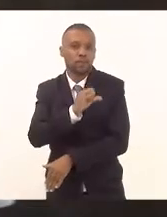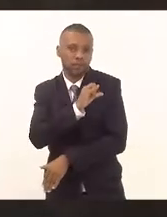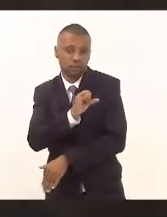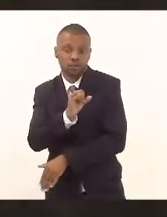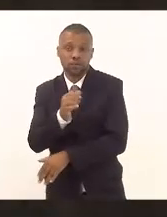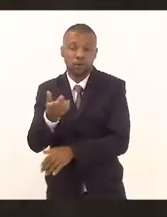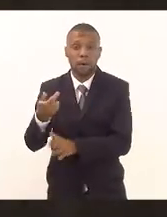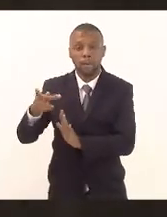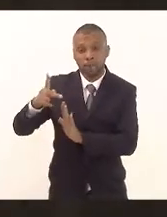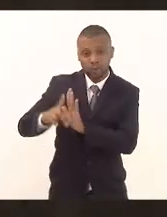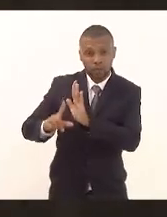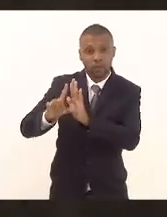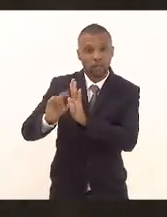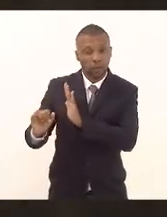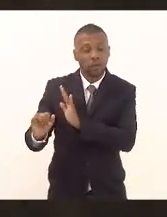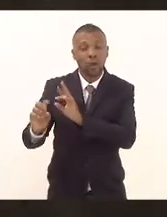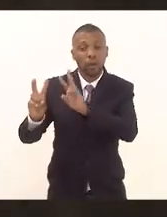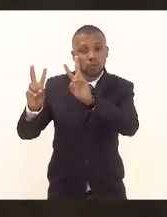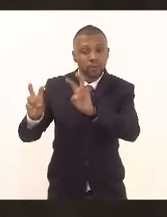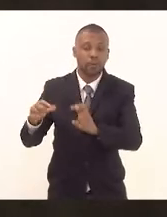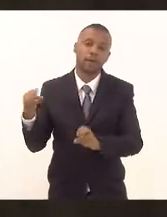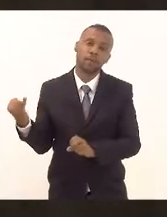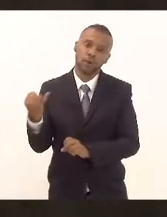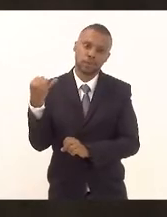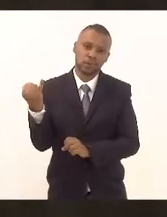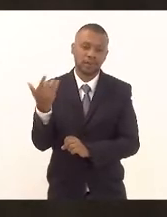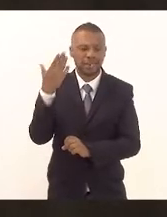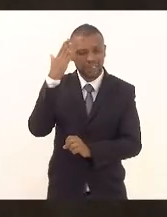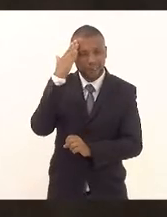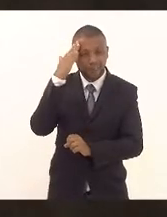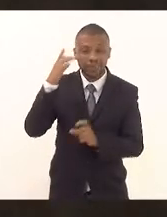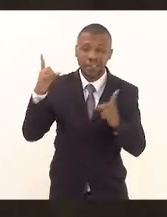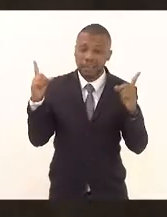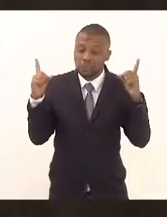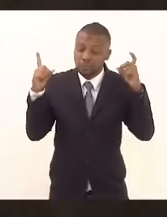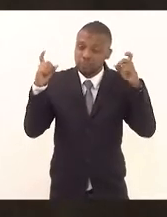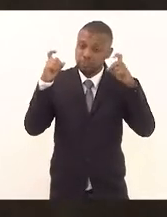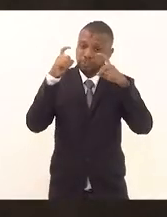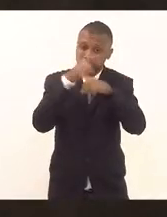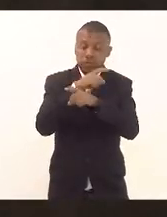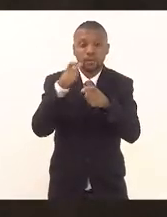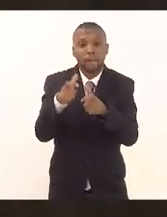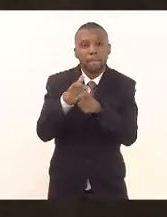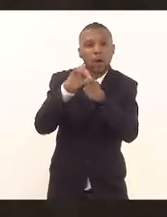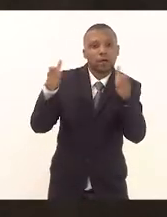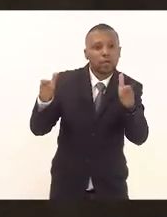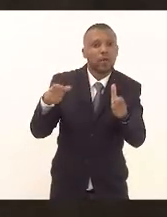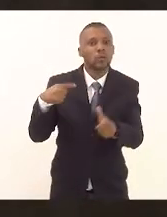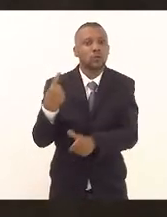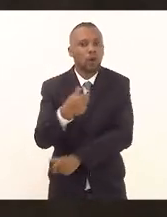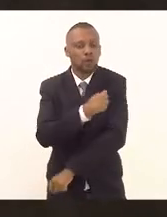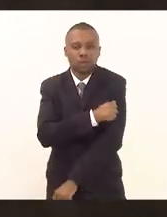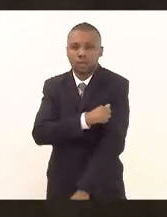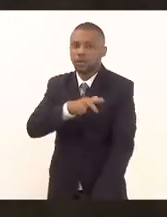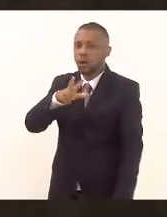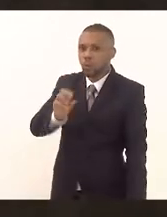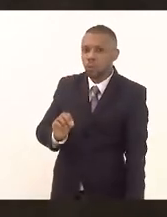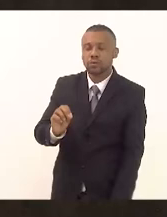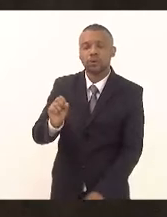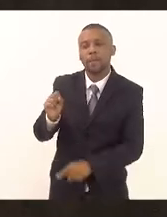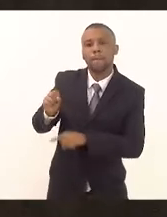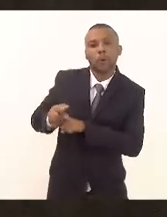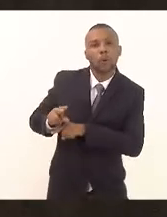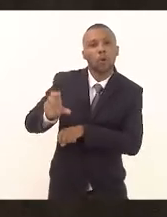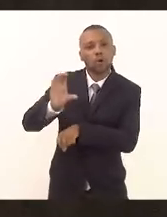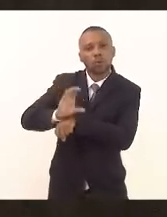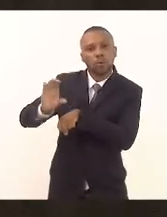tema relevante, que é a dificuldade de boa parte dos nossos estudantes de cursar